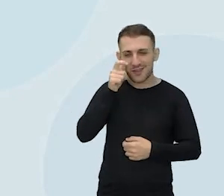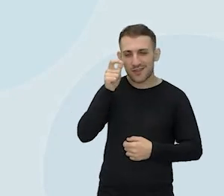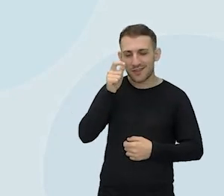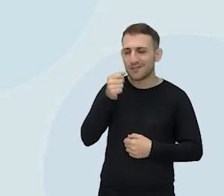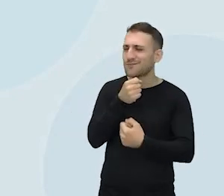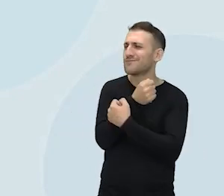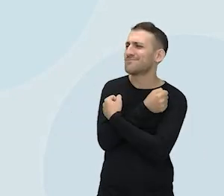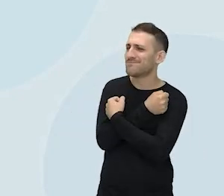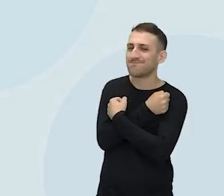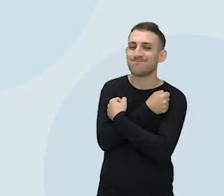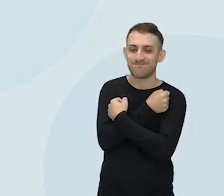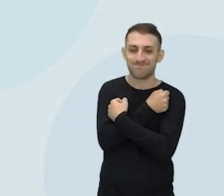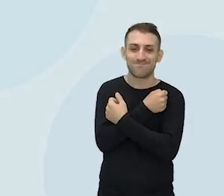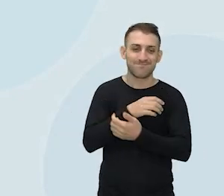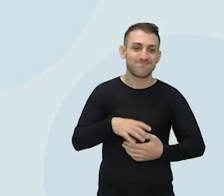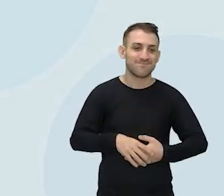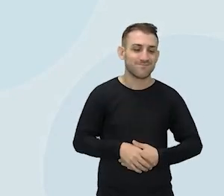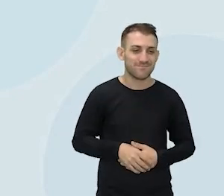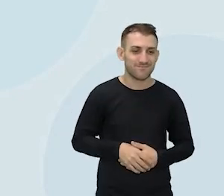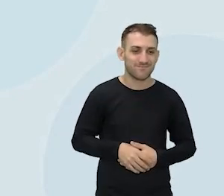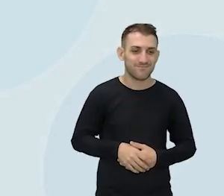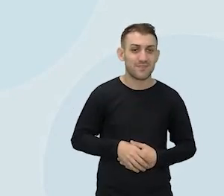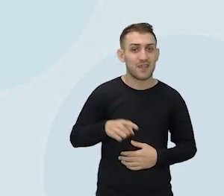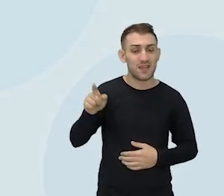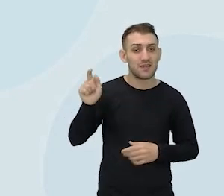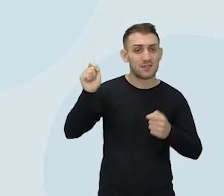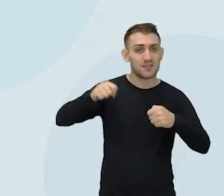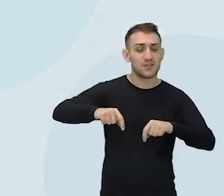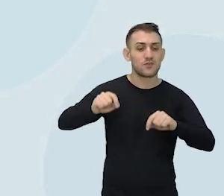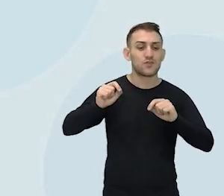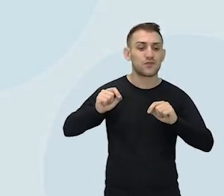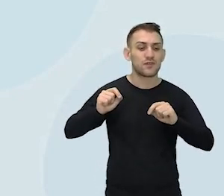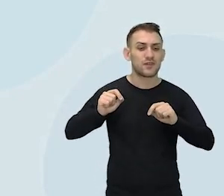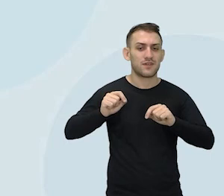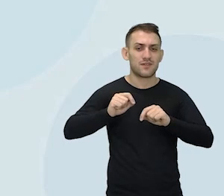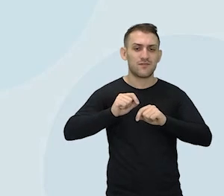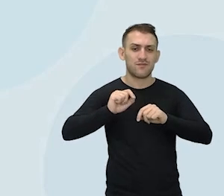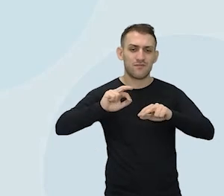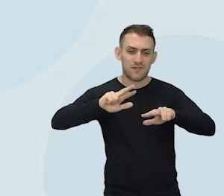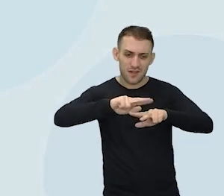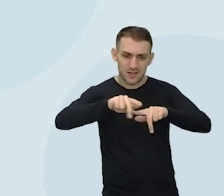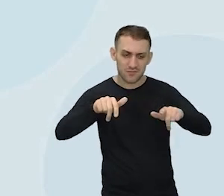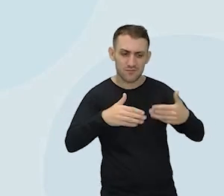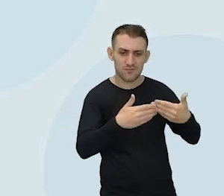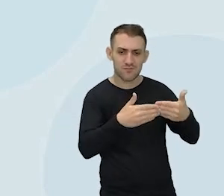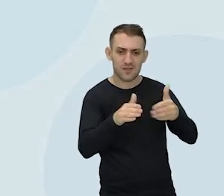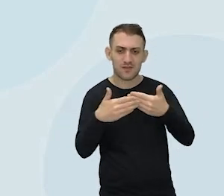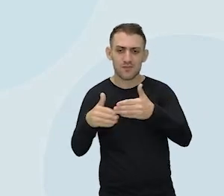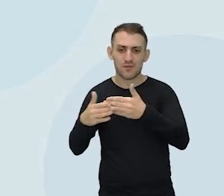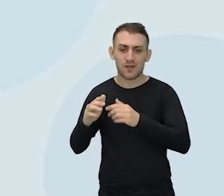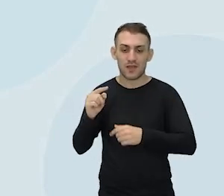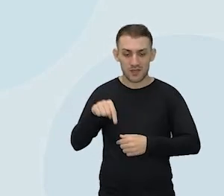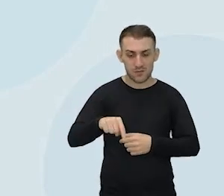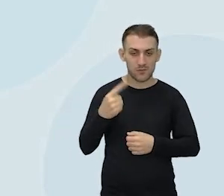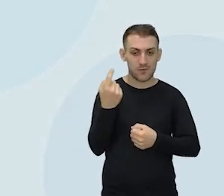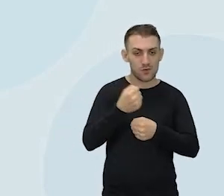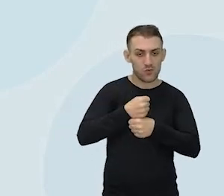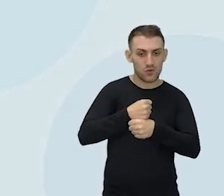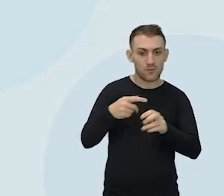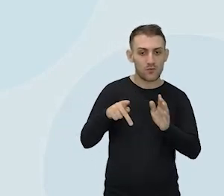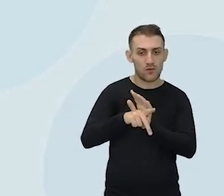José. Ela propiciou bastante, muita abertura nesse primeiro ano de